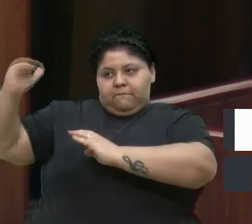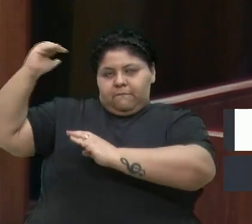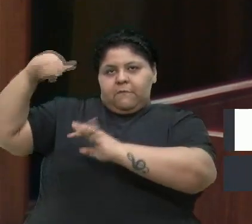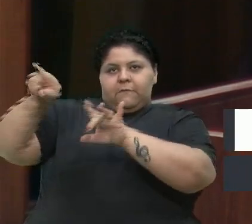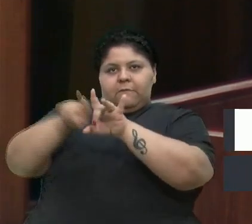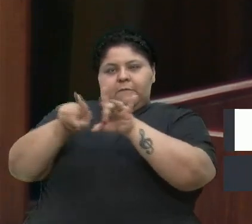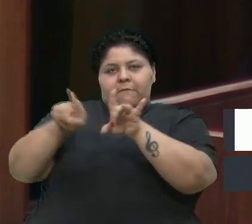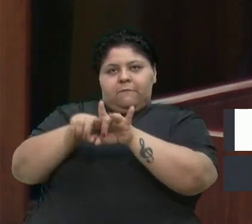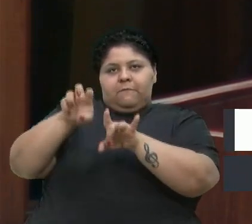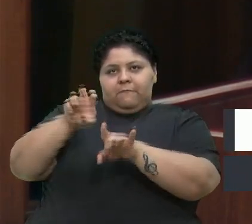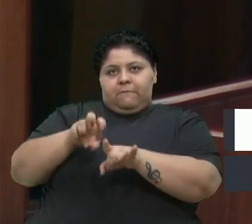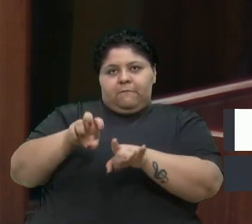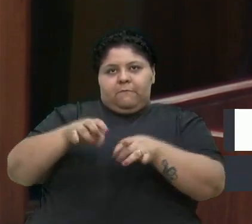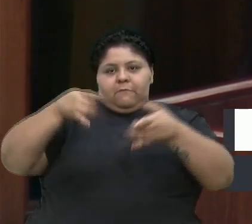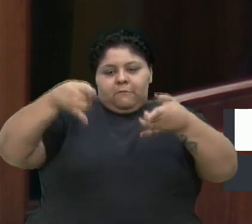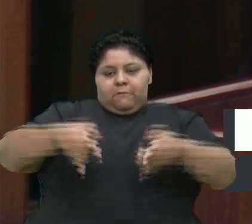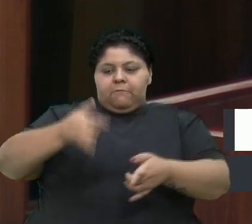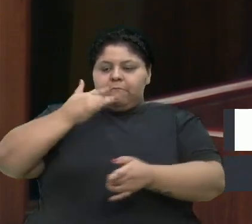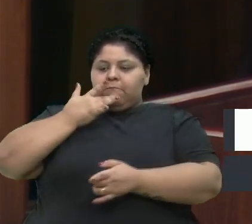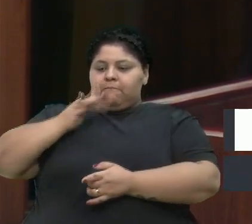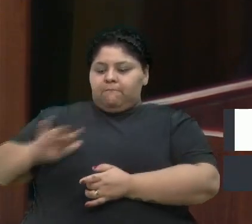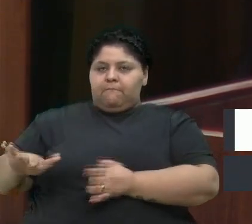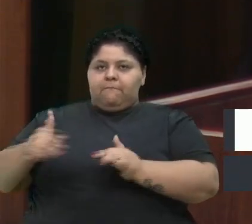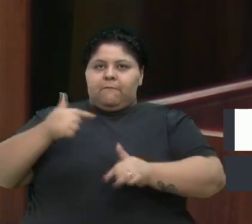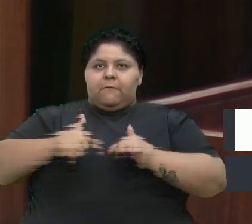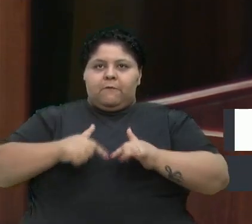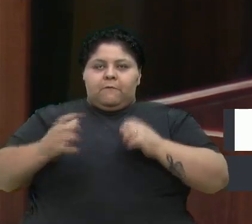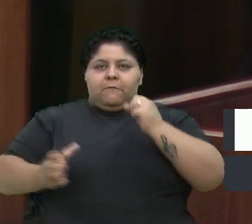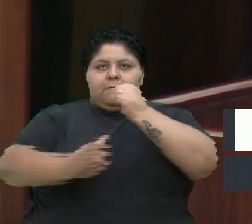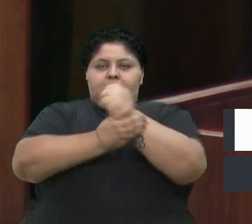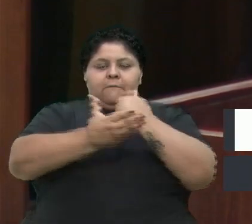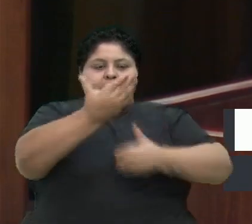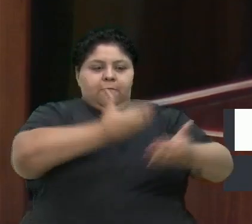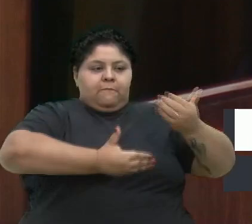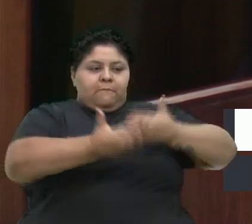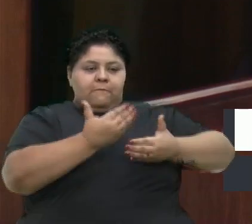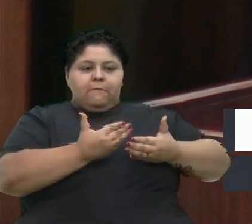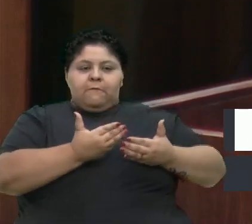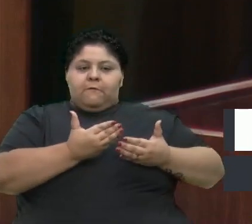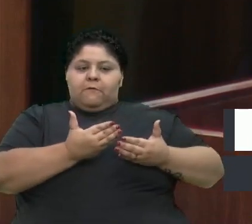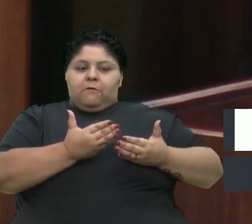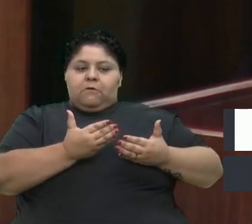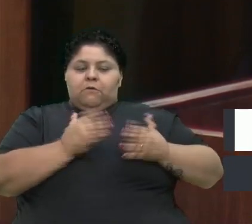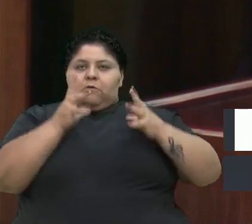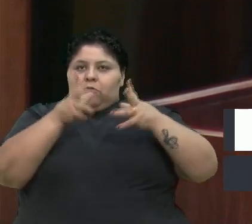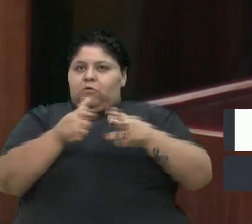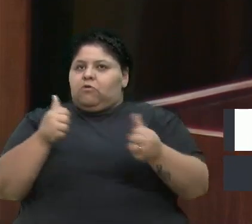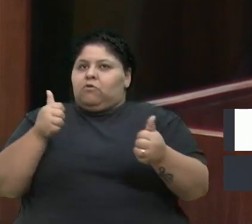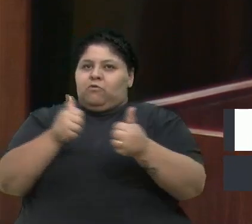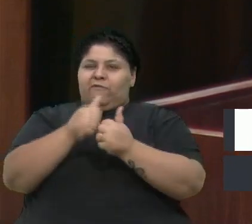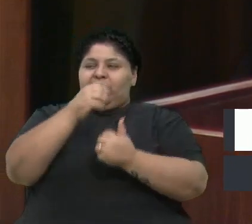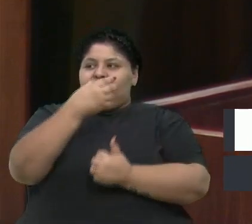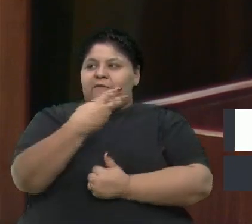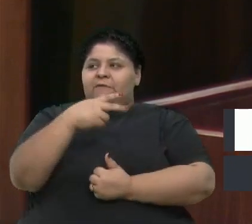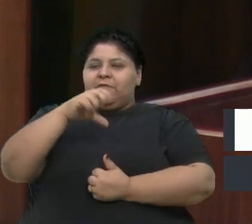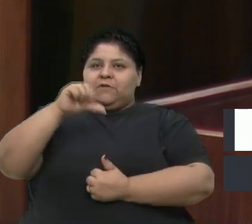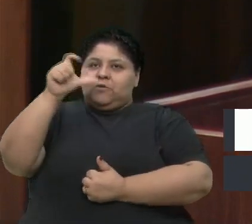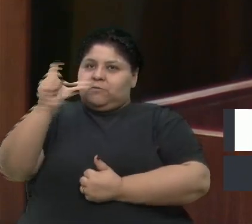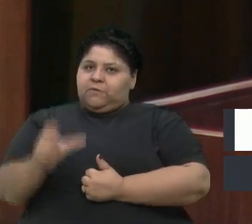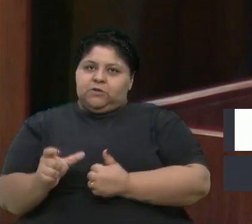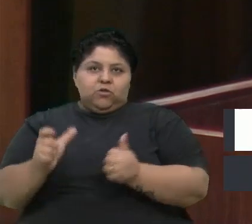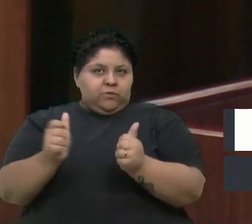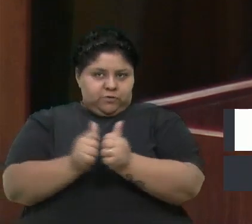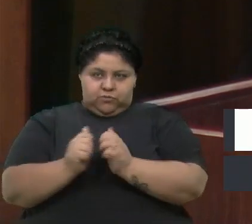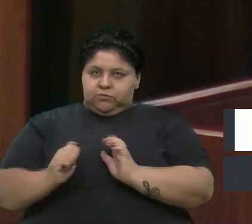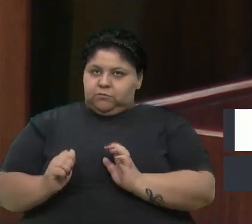5 leitos pediátricos. O serviço tem capacidade para atender simultaneamente até 29 pessoas, entre adultos e